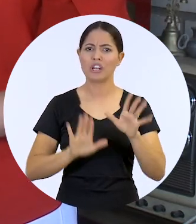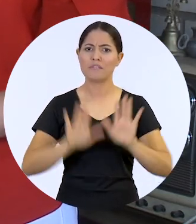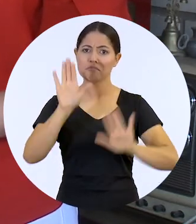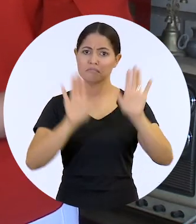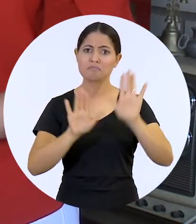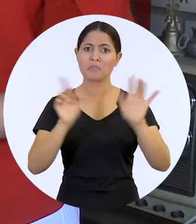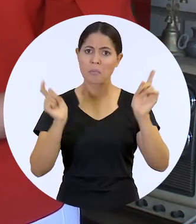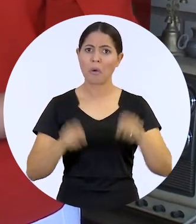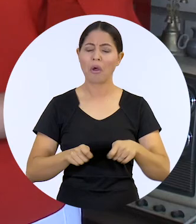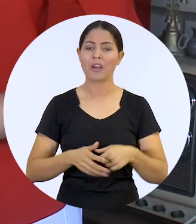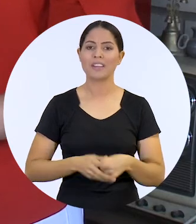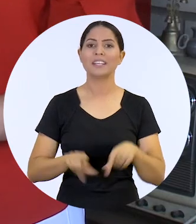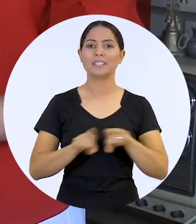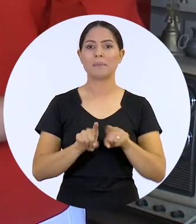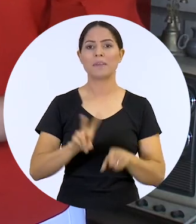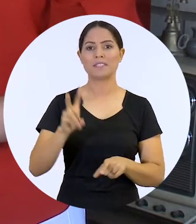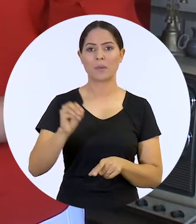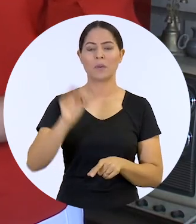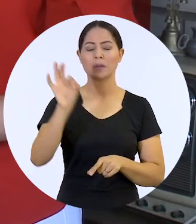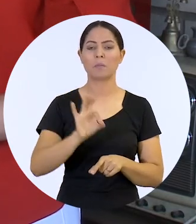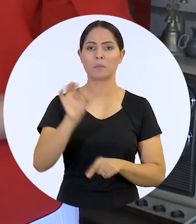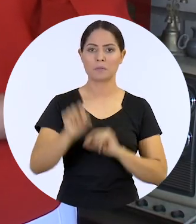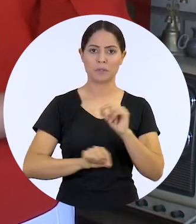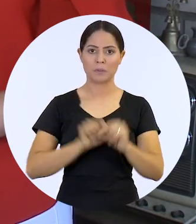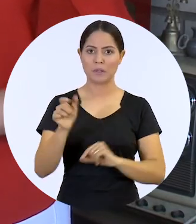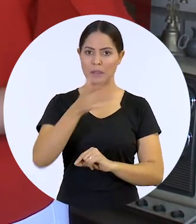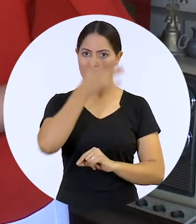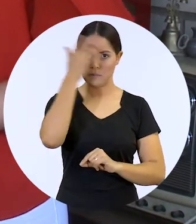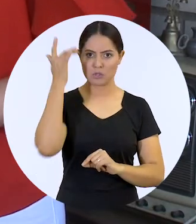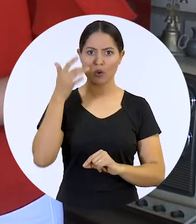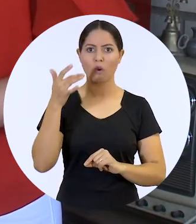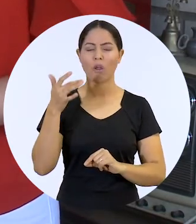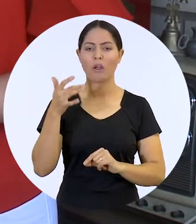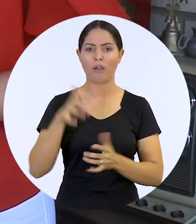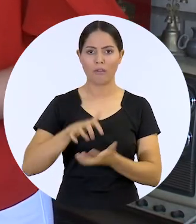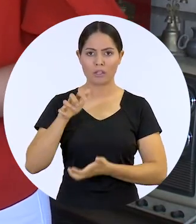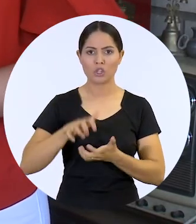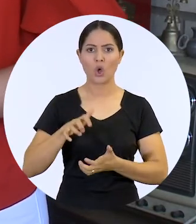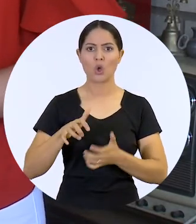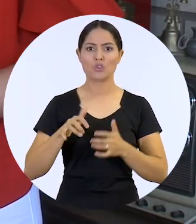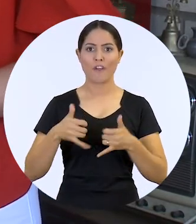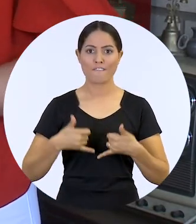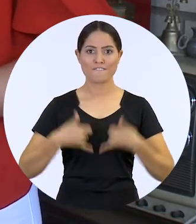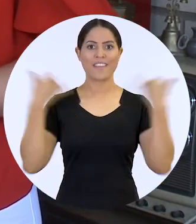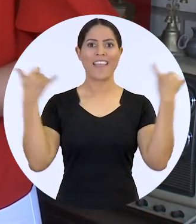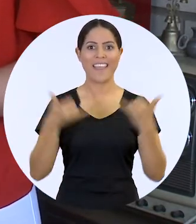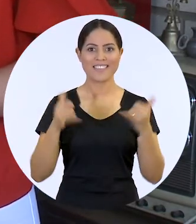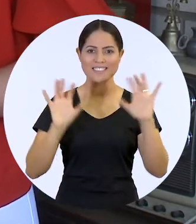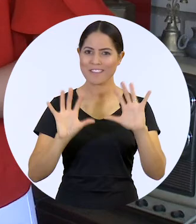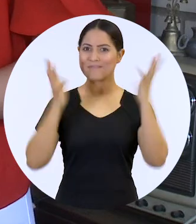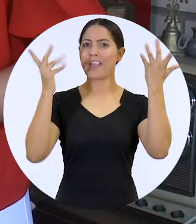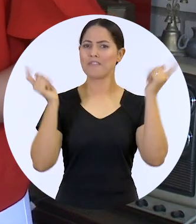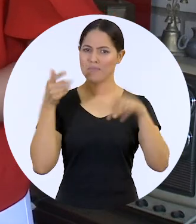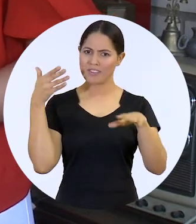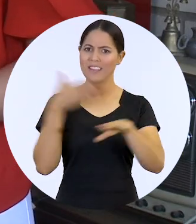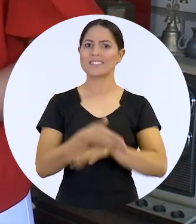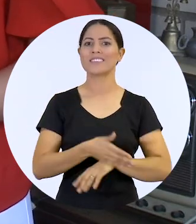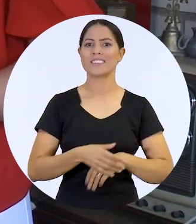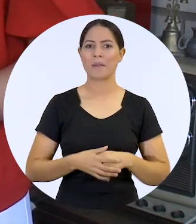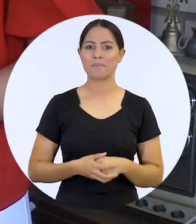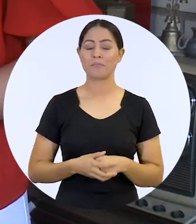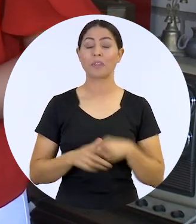candidatar a utilizar. Ele tem direito a 50% em festas, em eventos, isso para